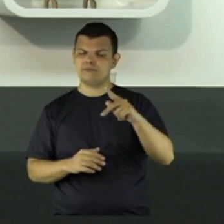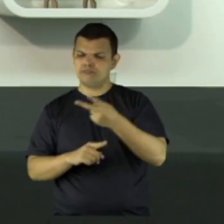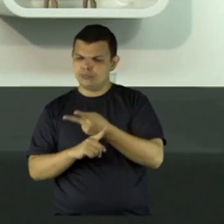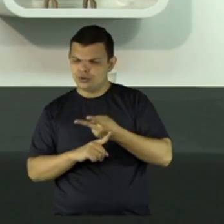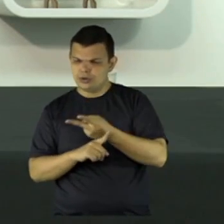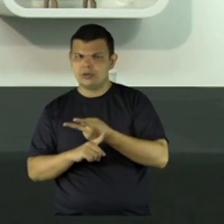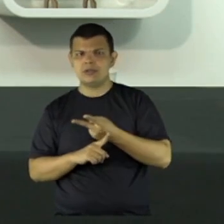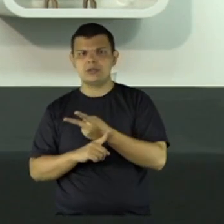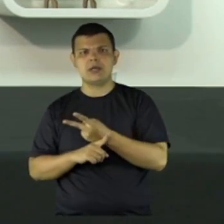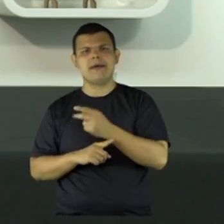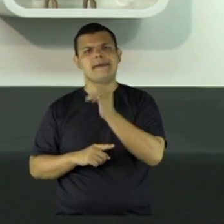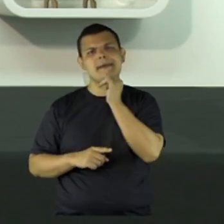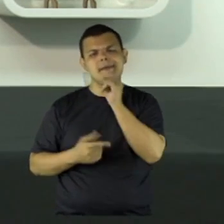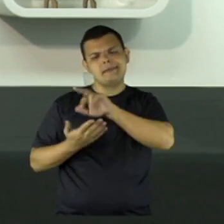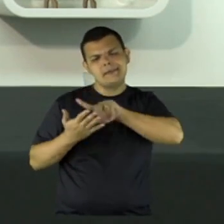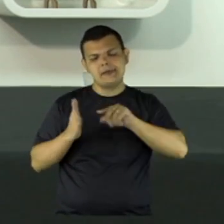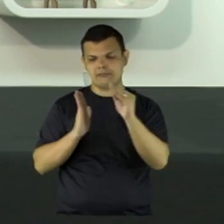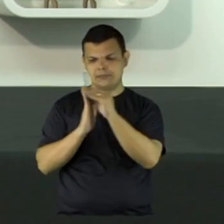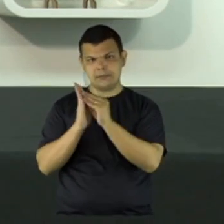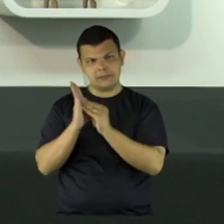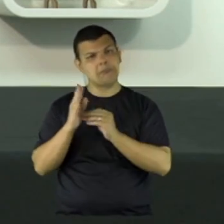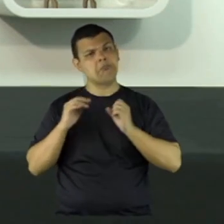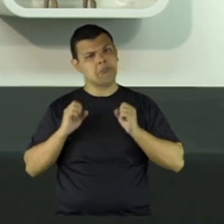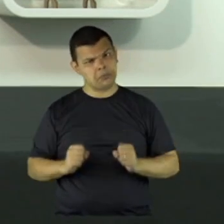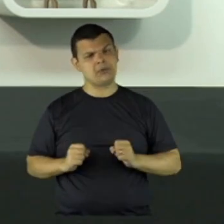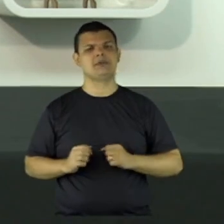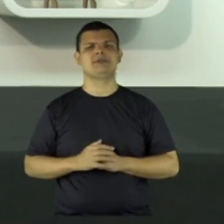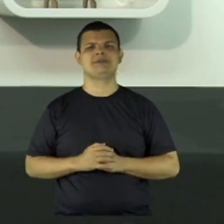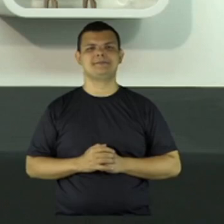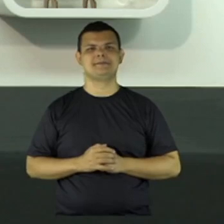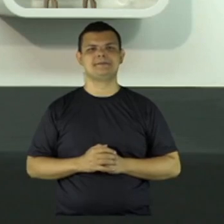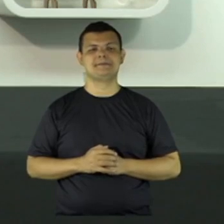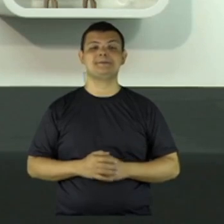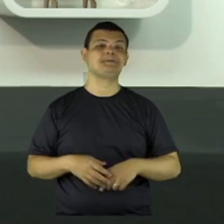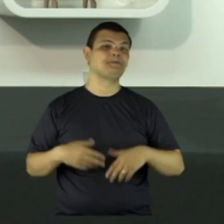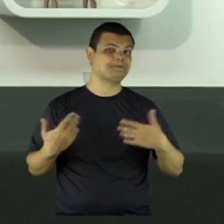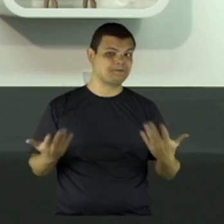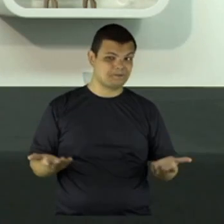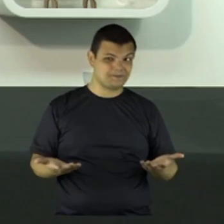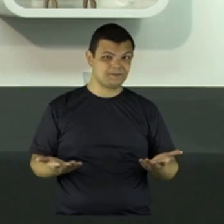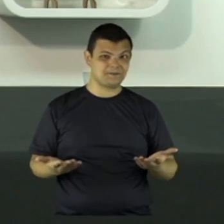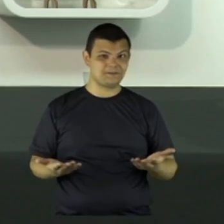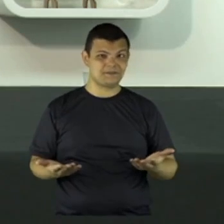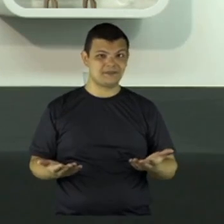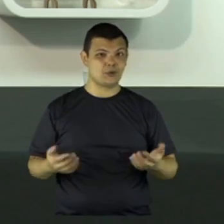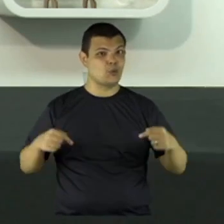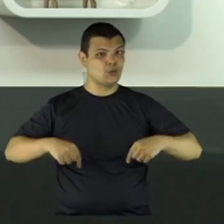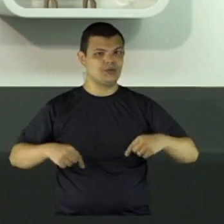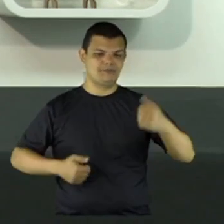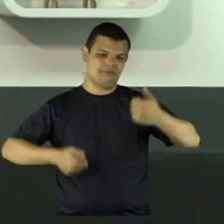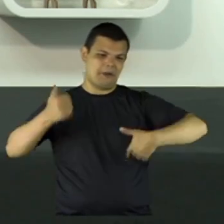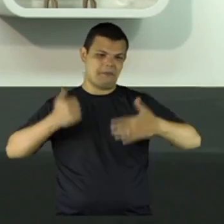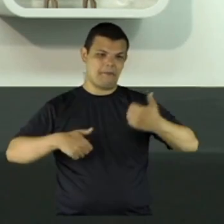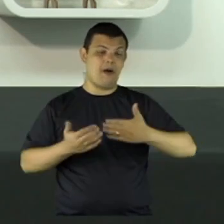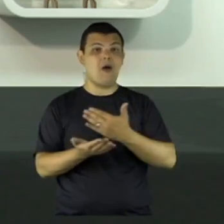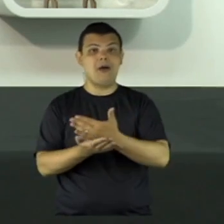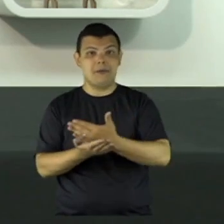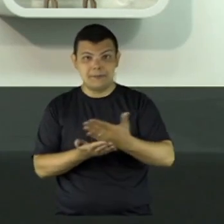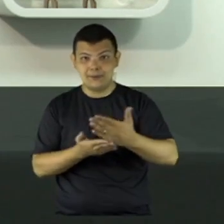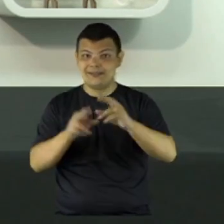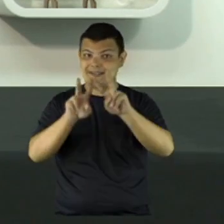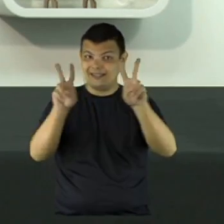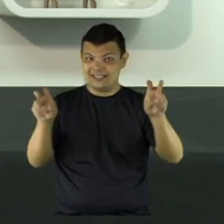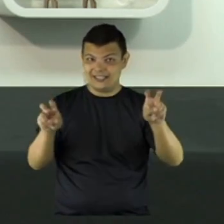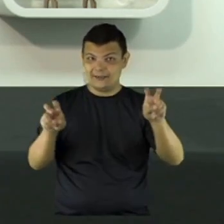mais exemplos aí de lutas com implementos. Então, essa foi a nossa aula introdutória